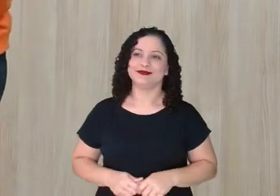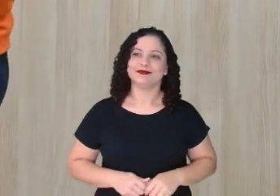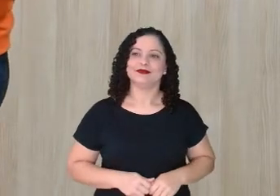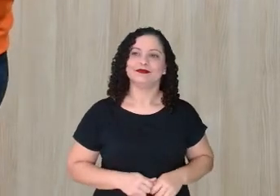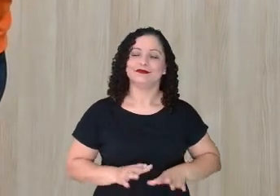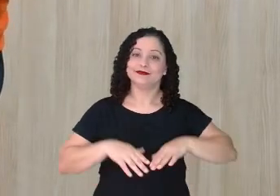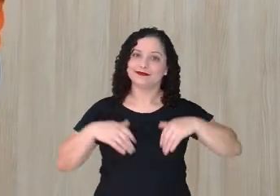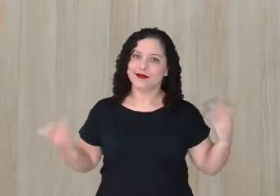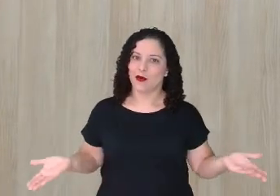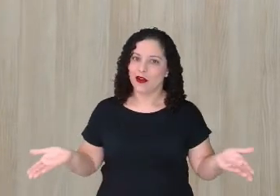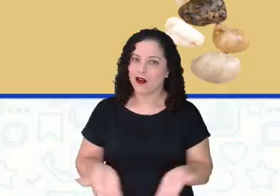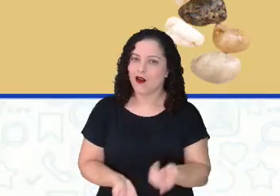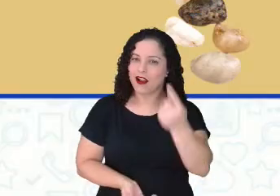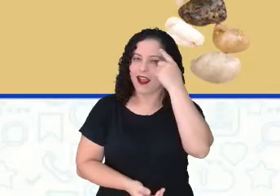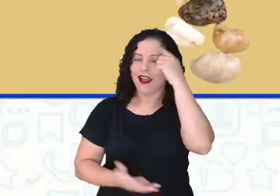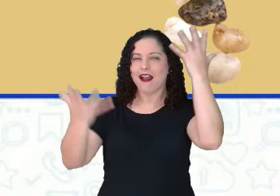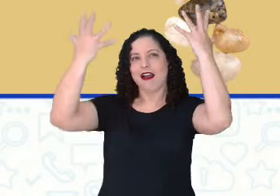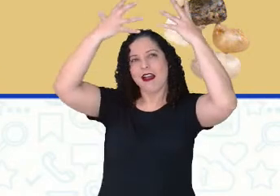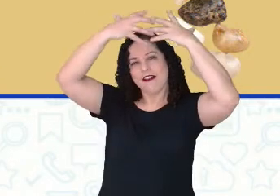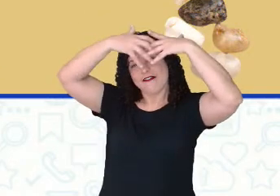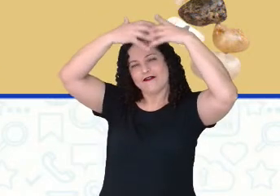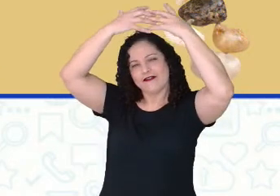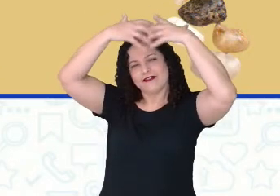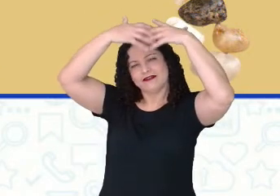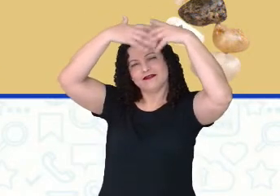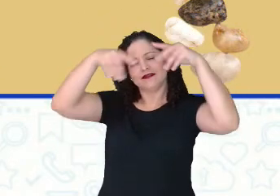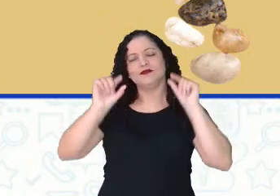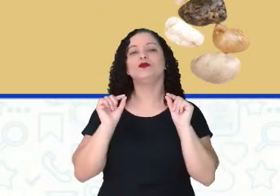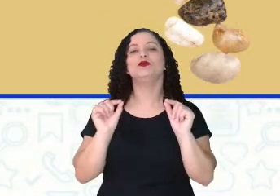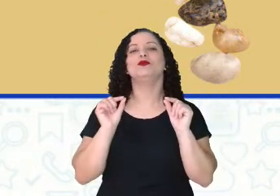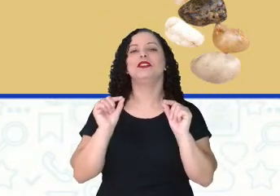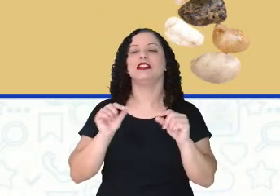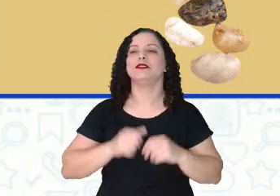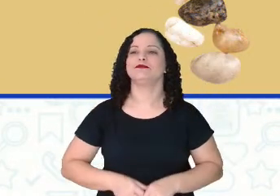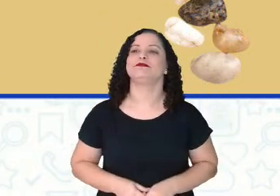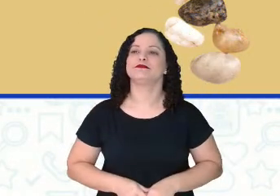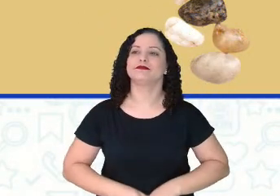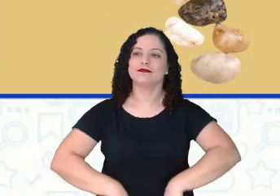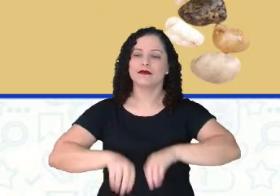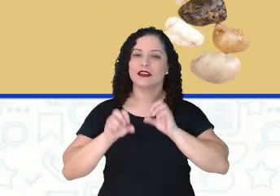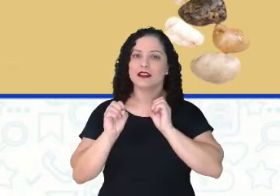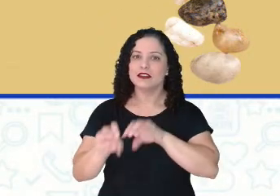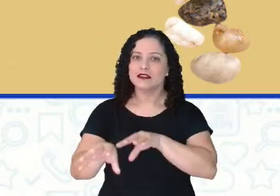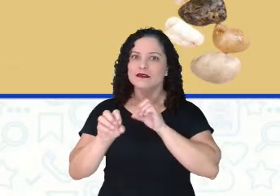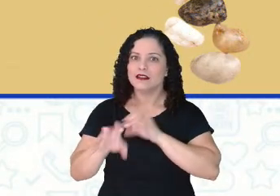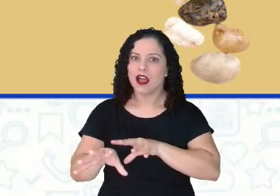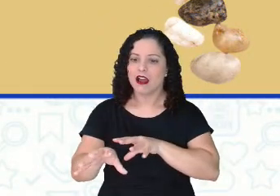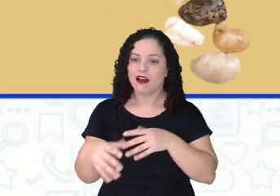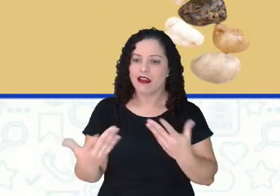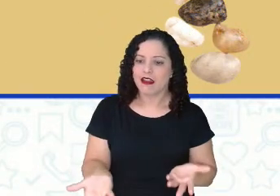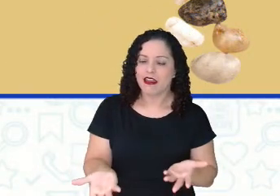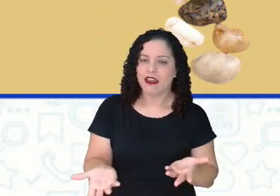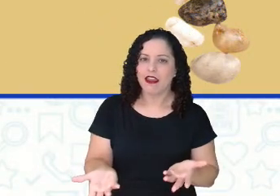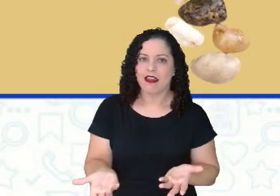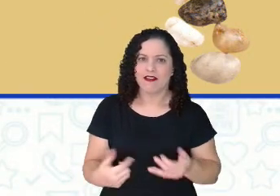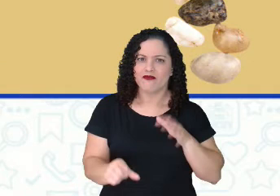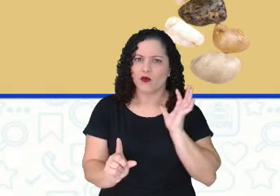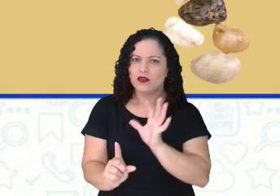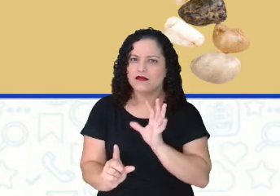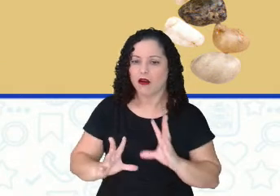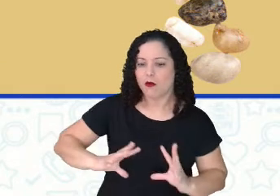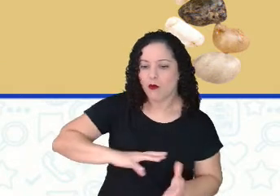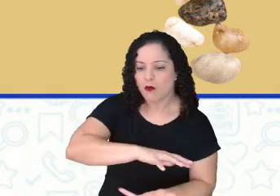Então, para refletir, vamos refletir? A educação não transforma o mundo. A